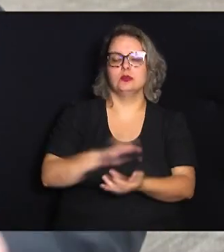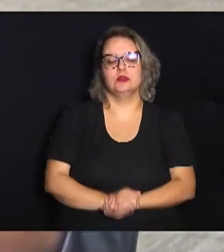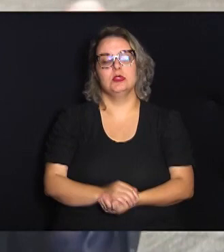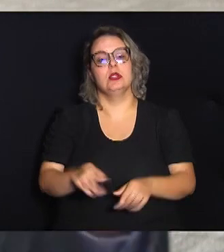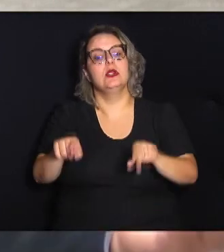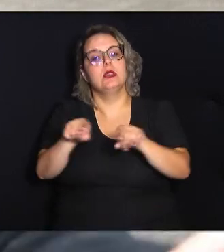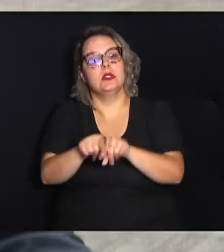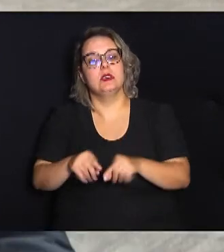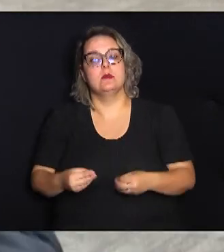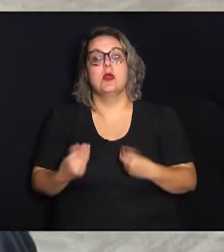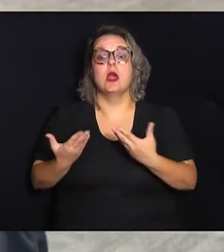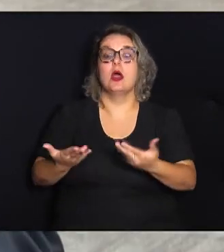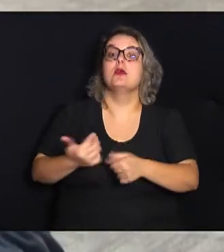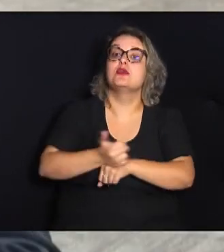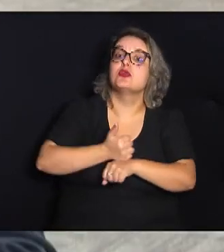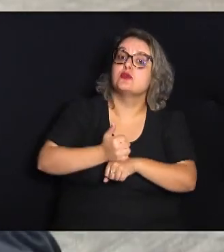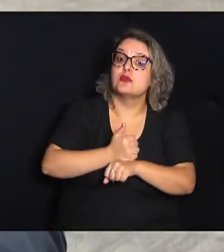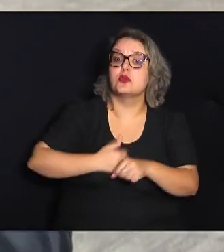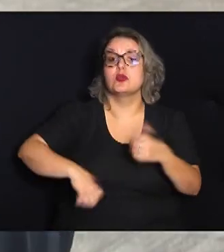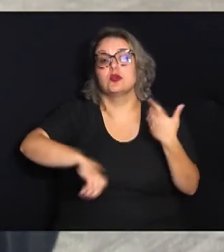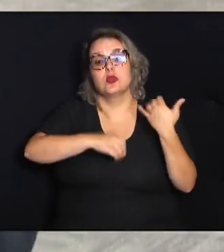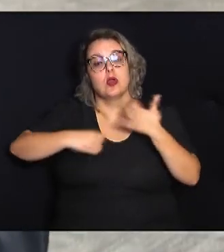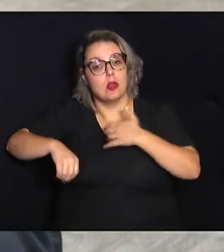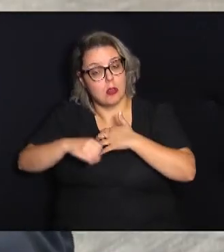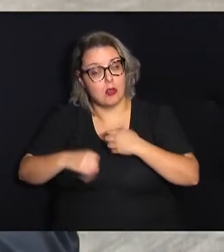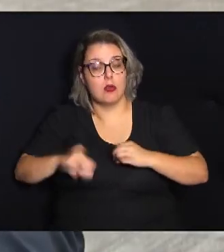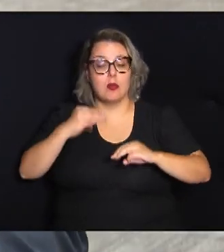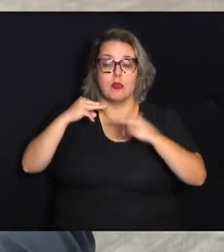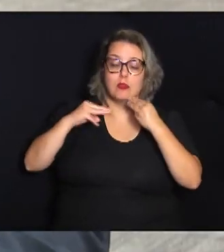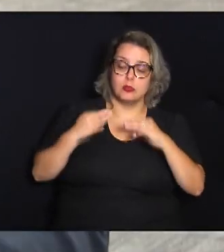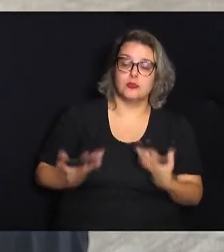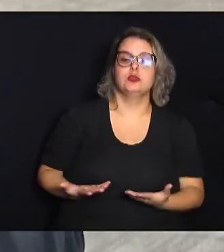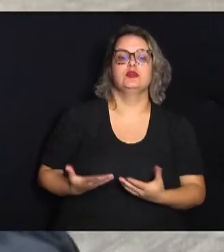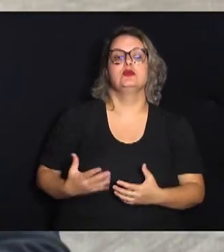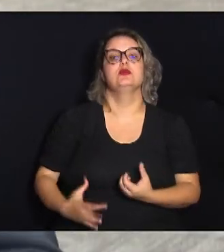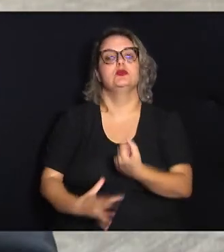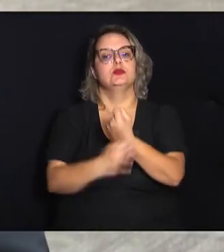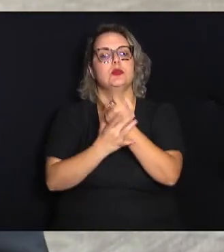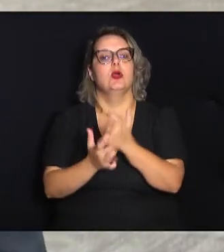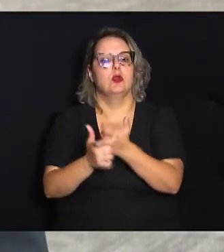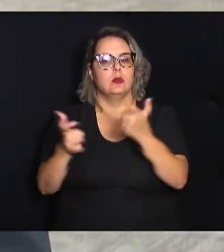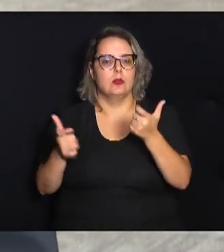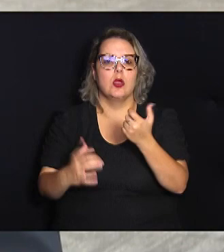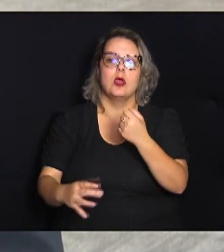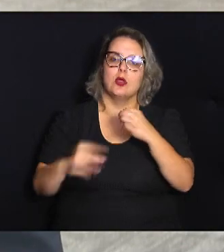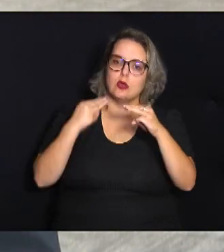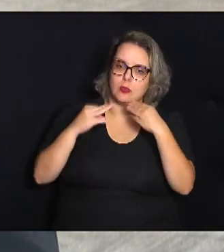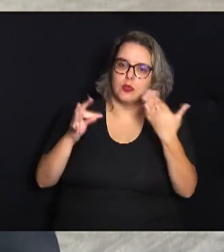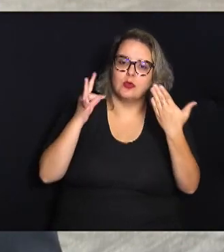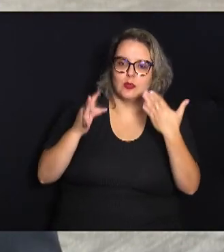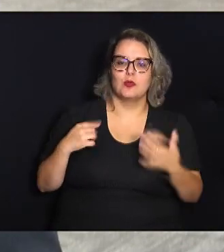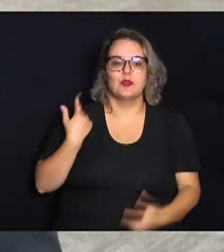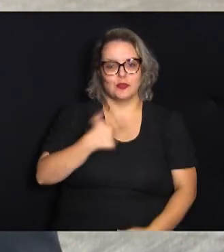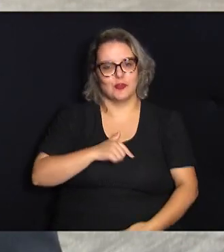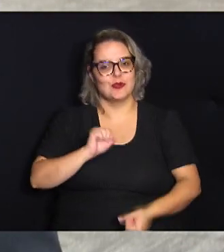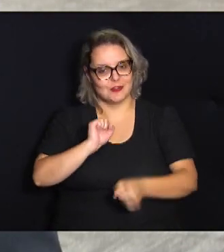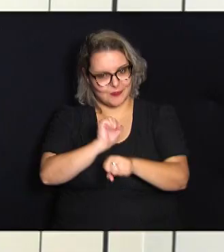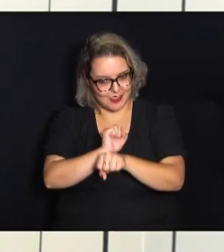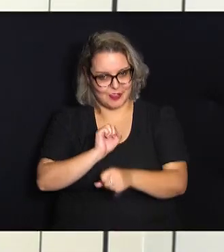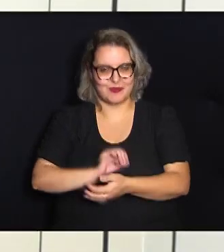aos musicistas, aos musicoterapeutas, maior segurança e maior qualidade, que é o que todos nós esperamos.